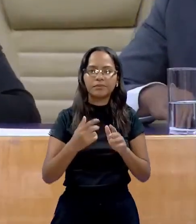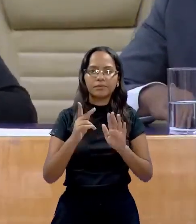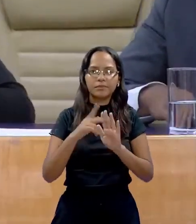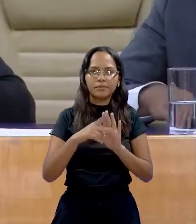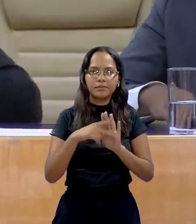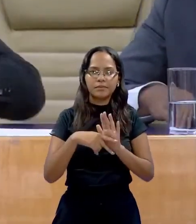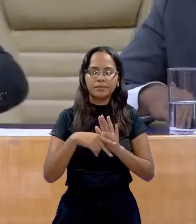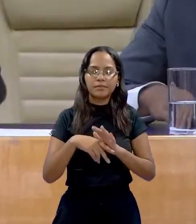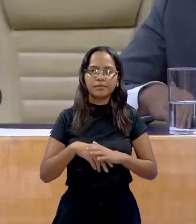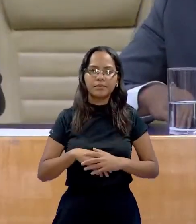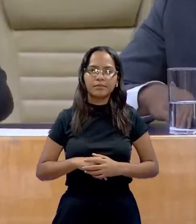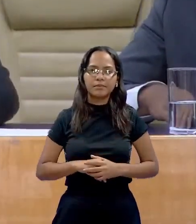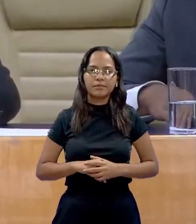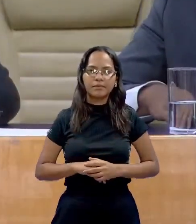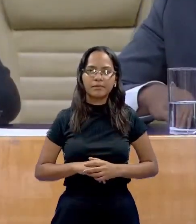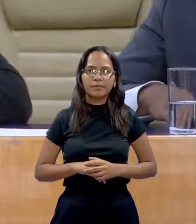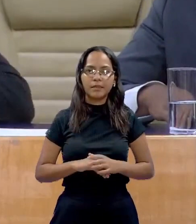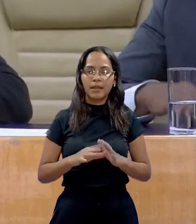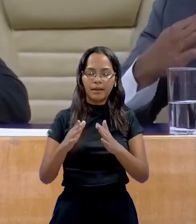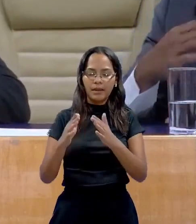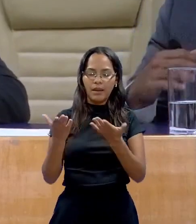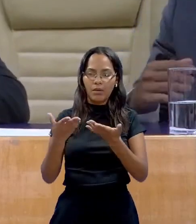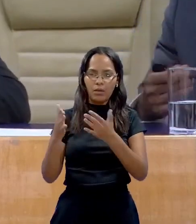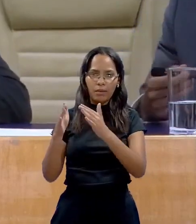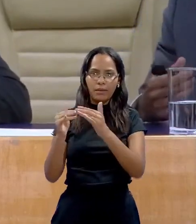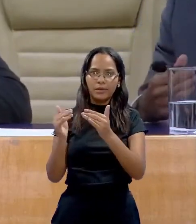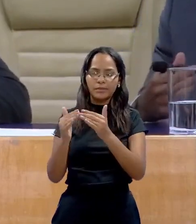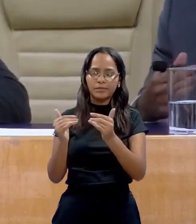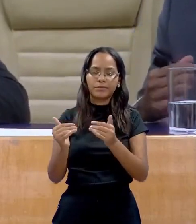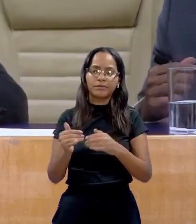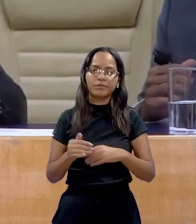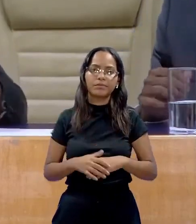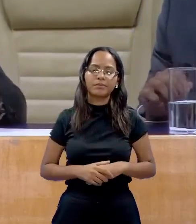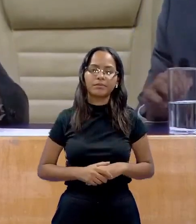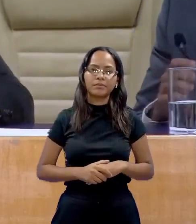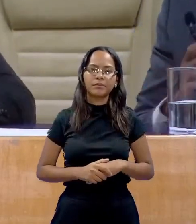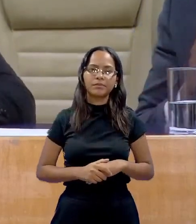Senhor presidente, aos requerimentos. Faz aí.